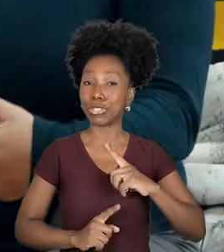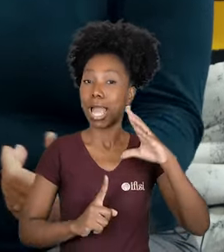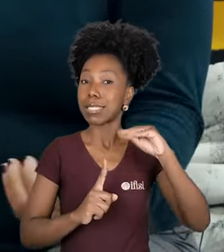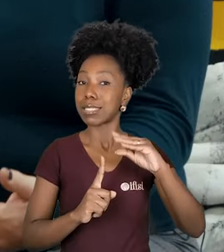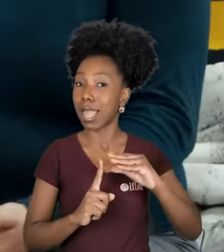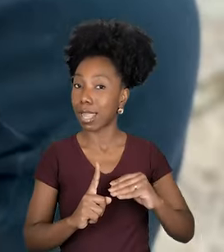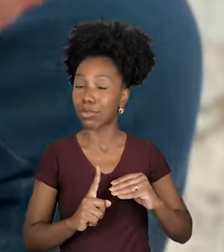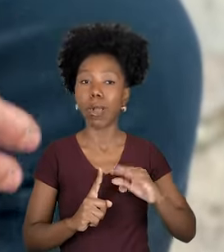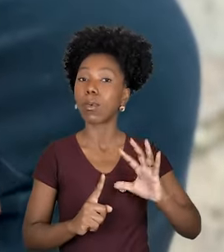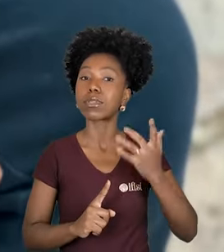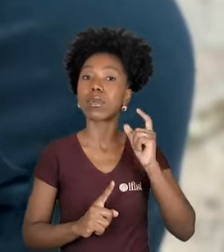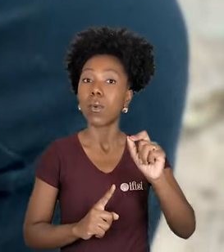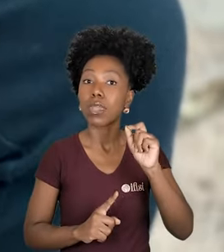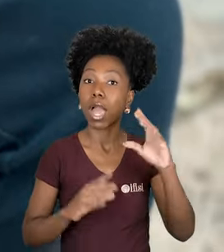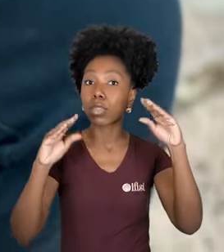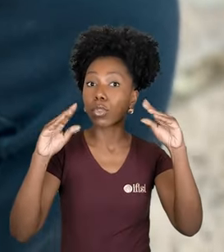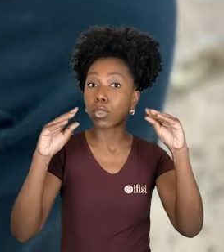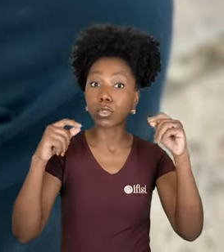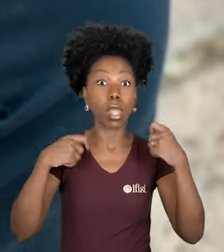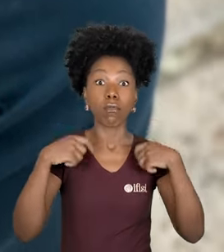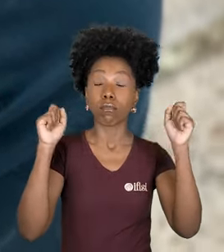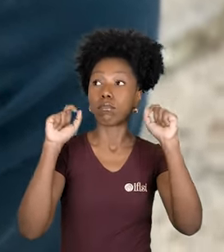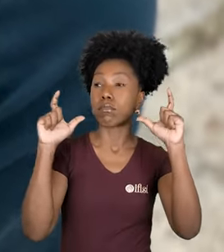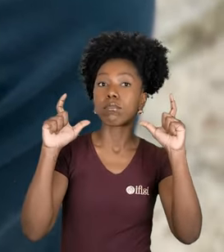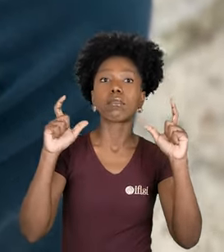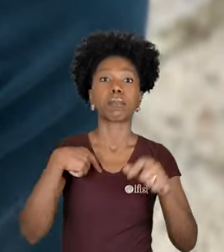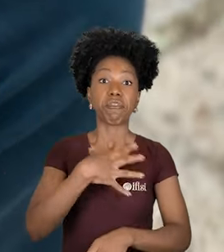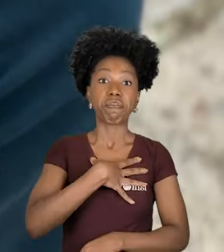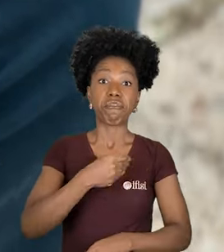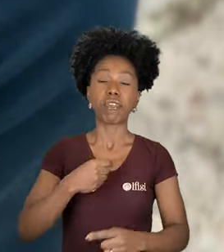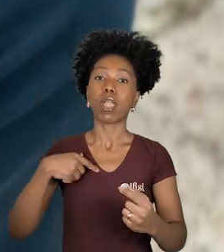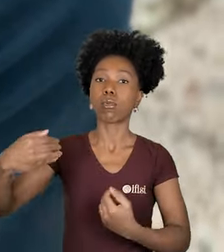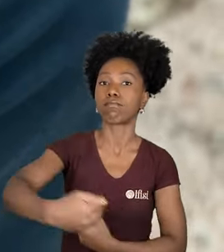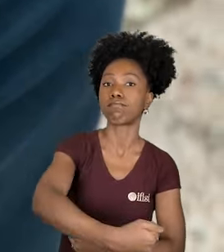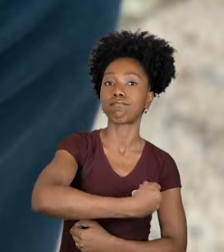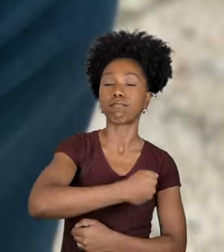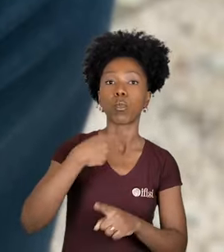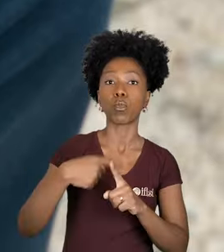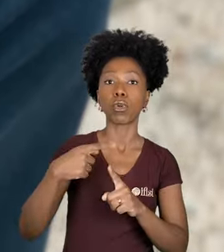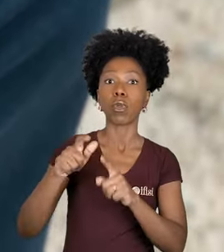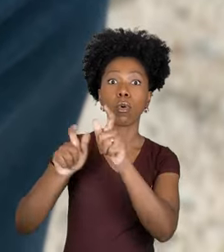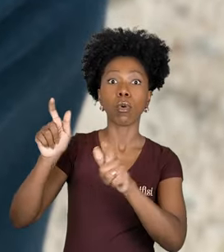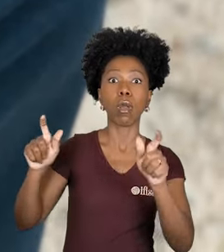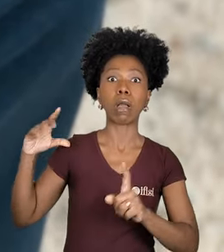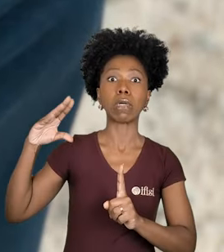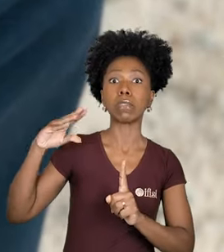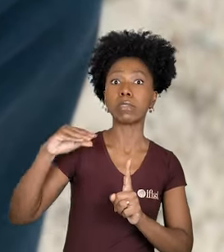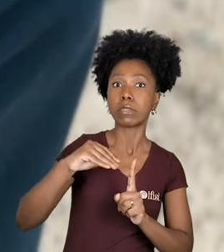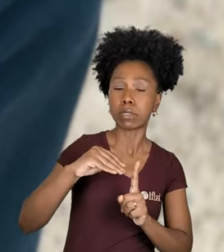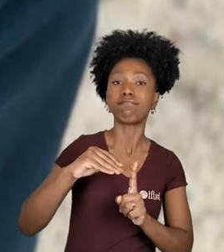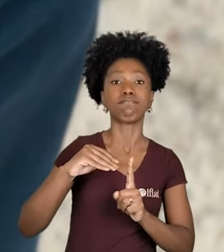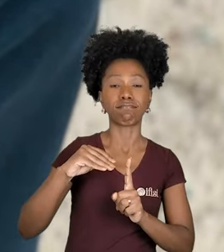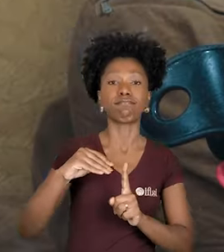Tinha muito assédio, né? Chegou um ponto que para dormir de noite eu ficava a noite acordada e colocava o braço por cima da minha filha porque ela estava sendo assediada por